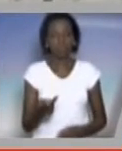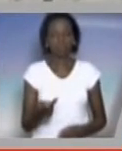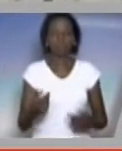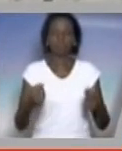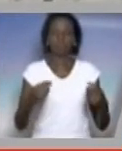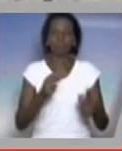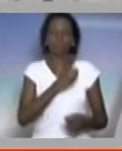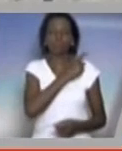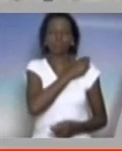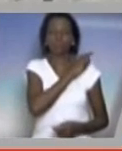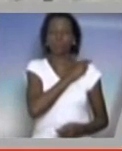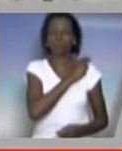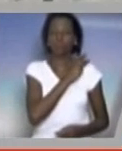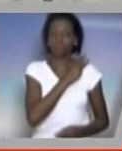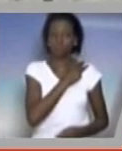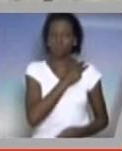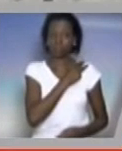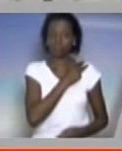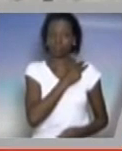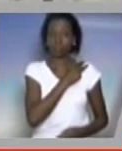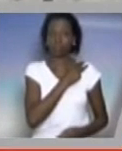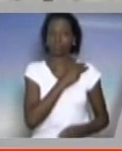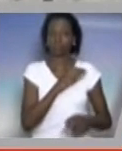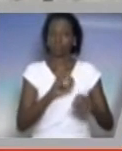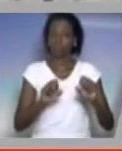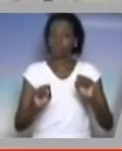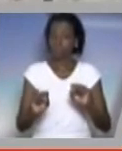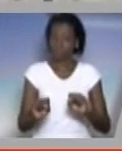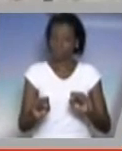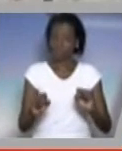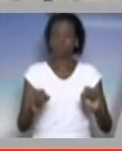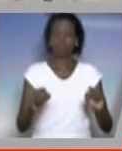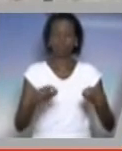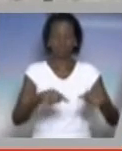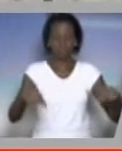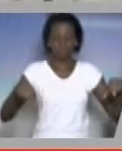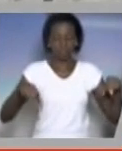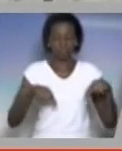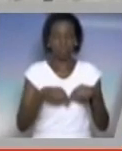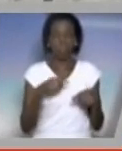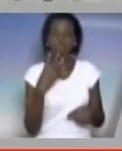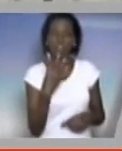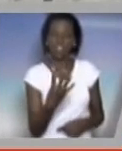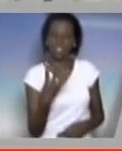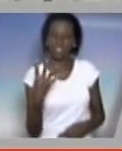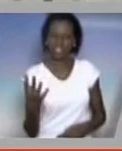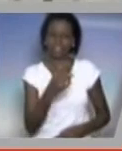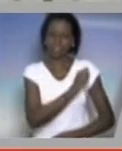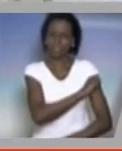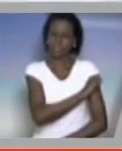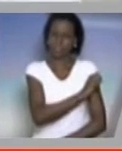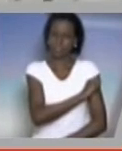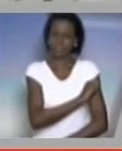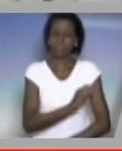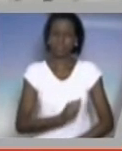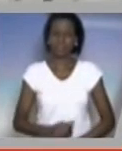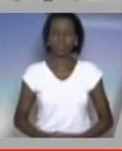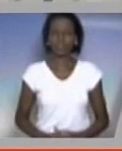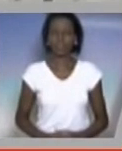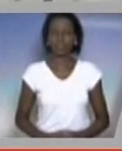no ensino médio pode ter salas com 44 alunos. Vejam bem,